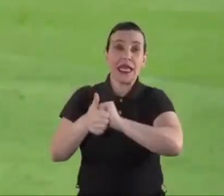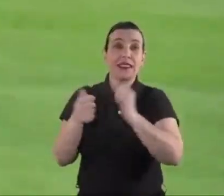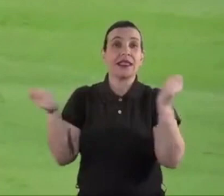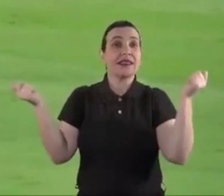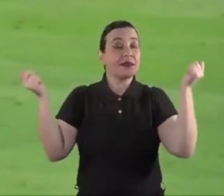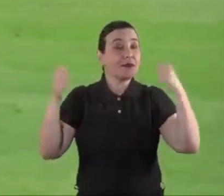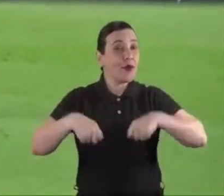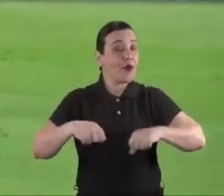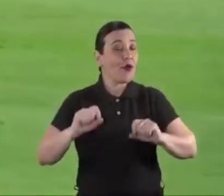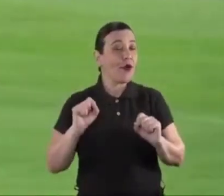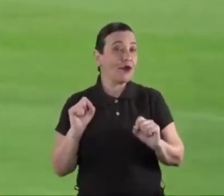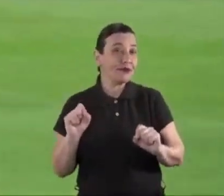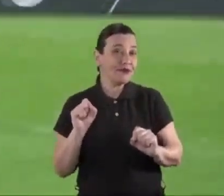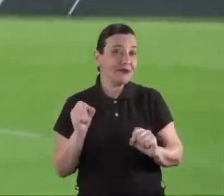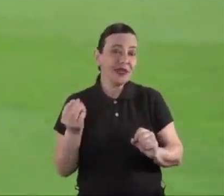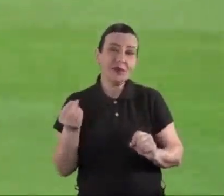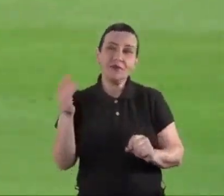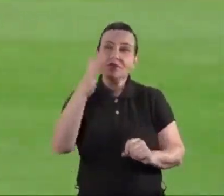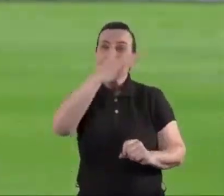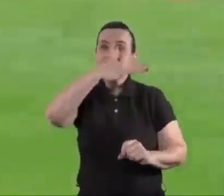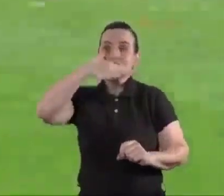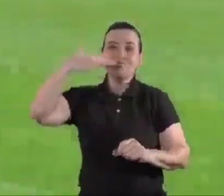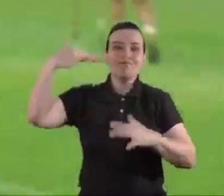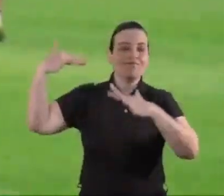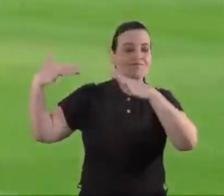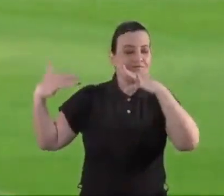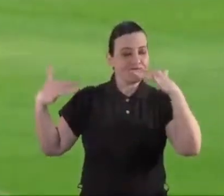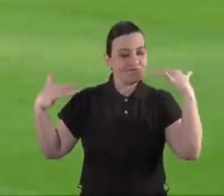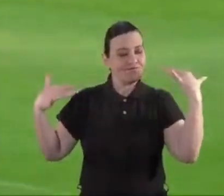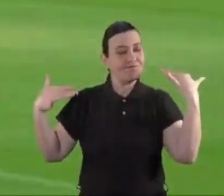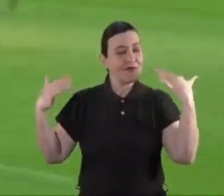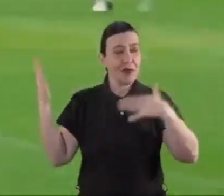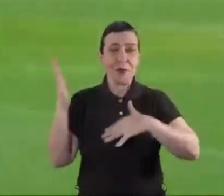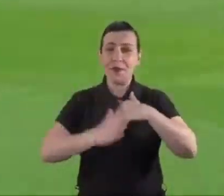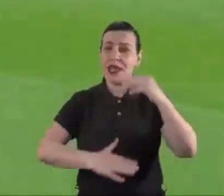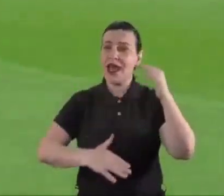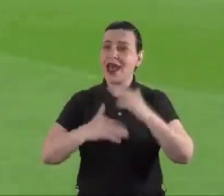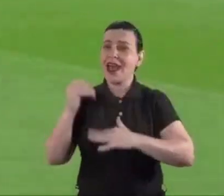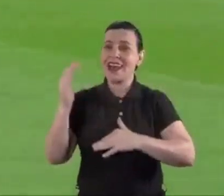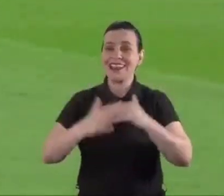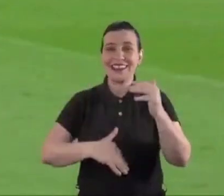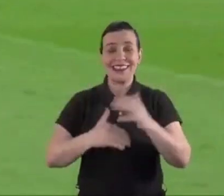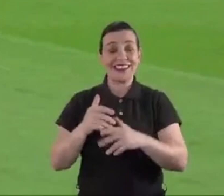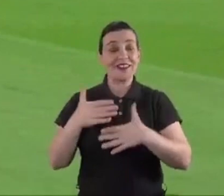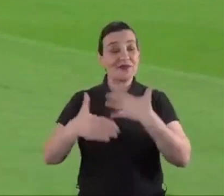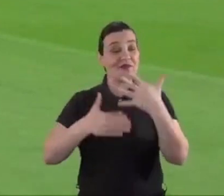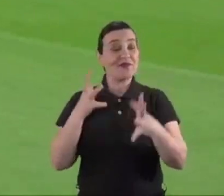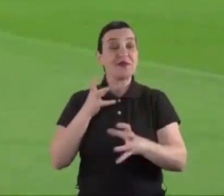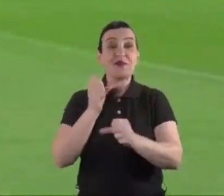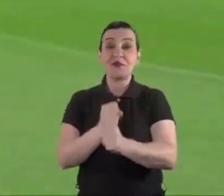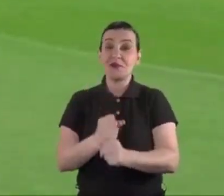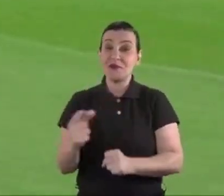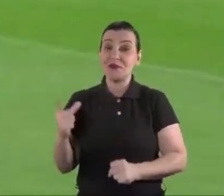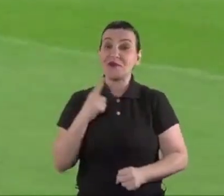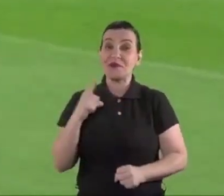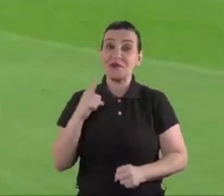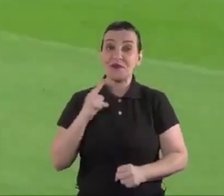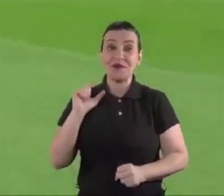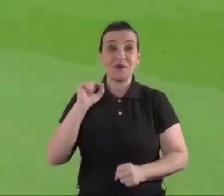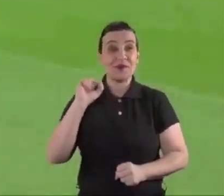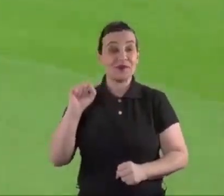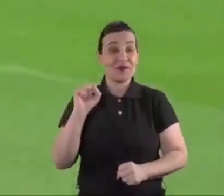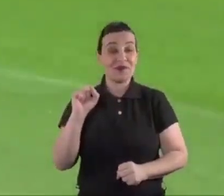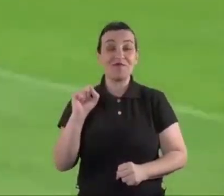receberem essa essência de uma forma prática, né? E o resultado que a gente tem é um